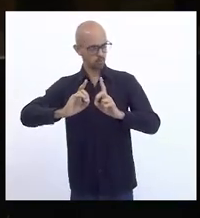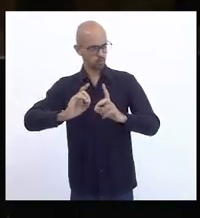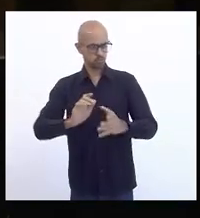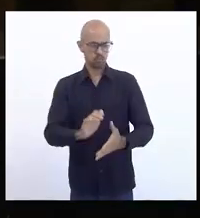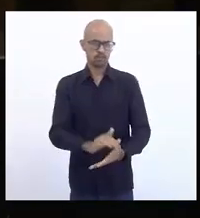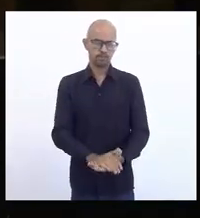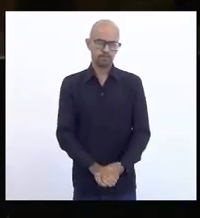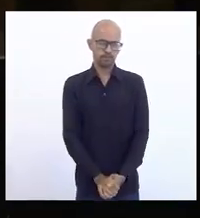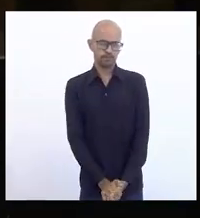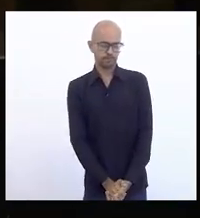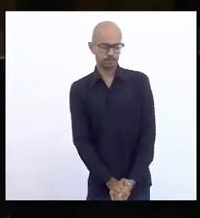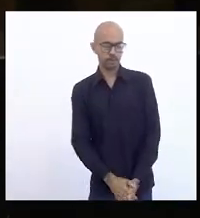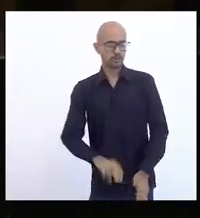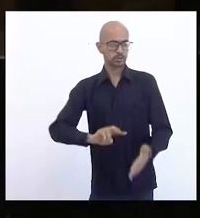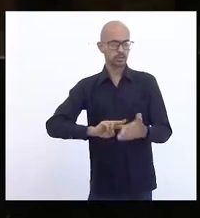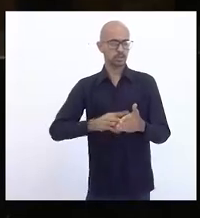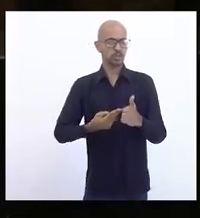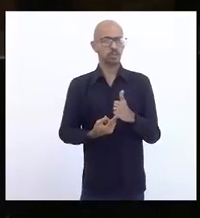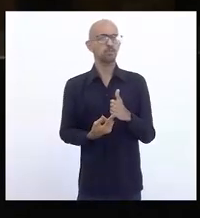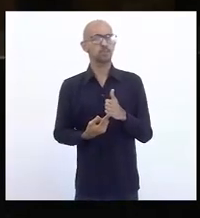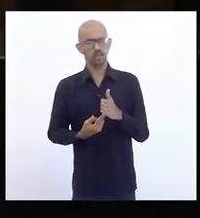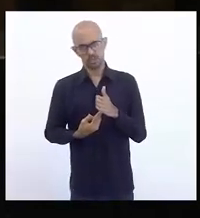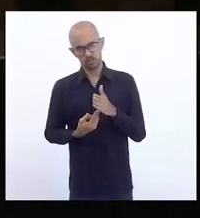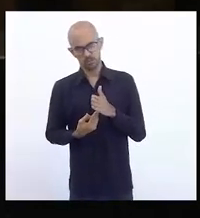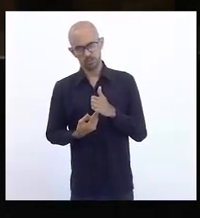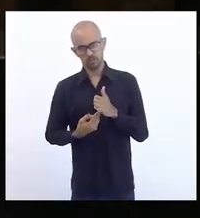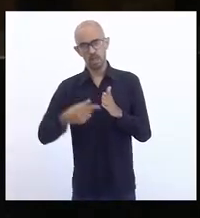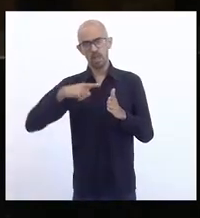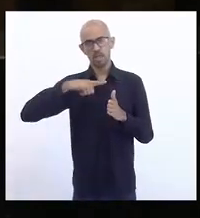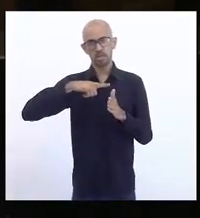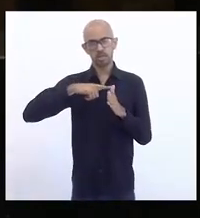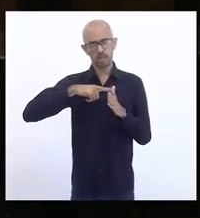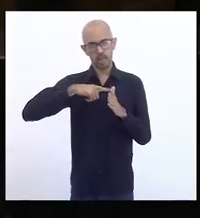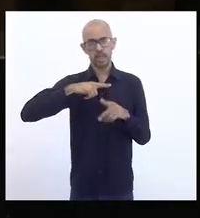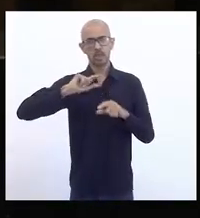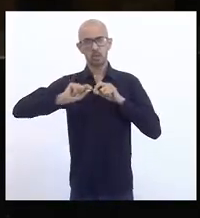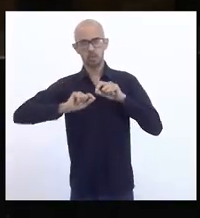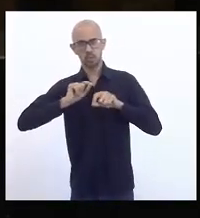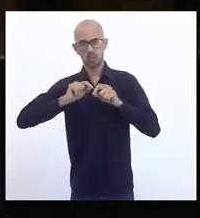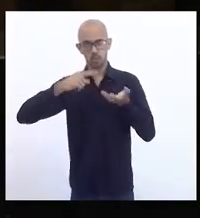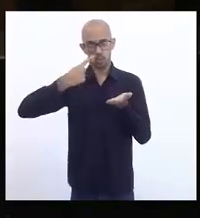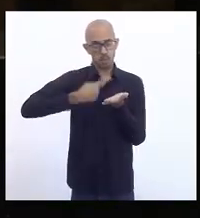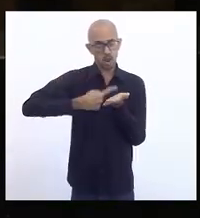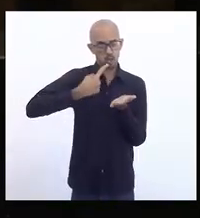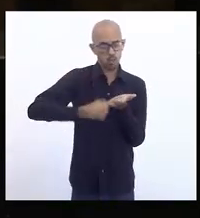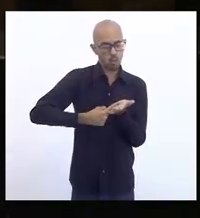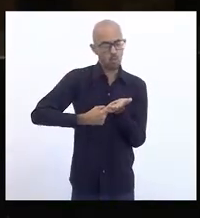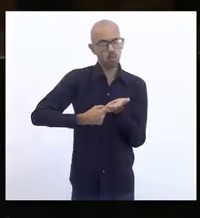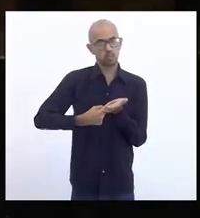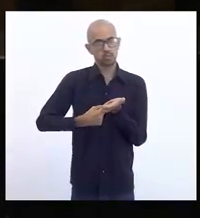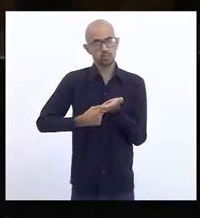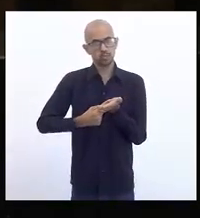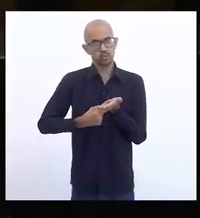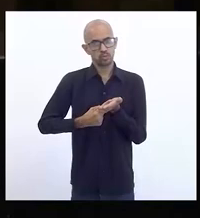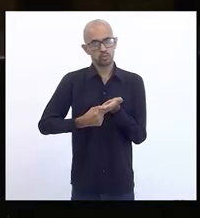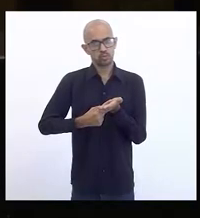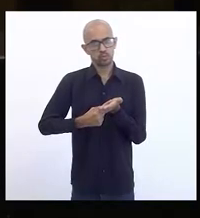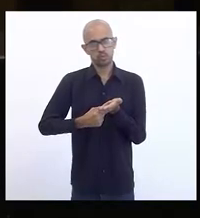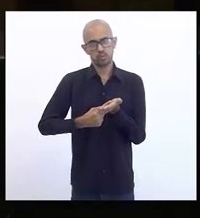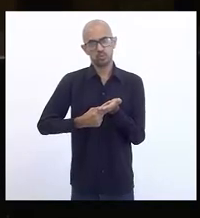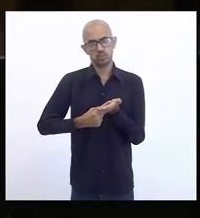Ou seja, está delineado uma condução. O